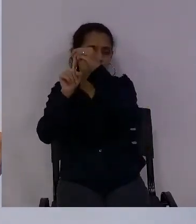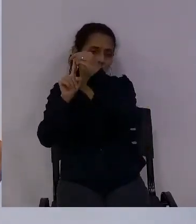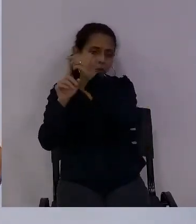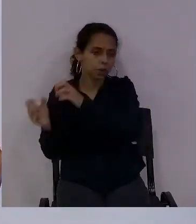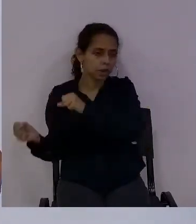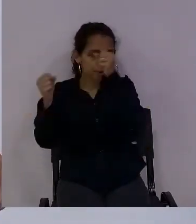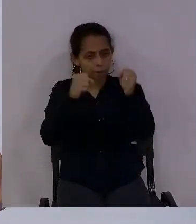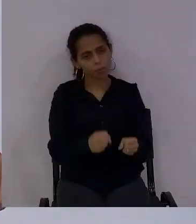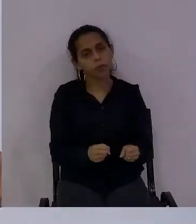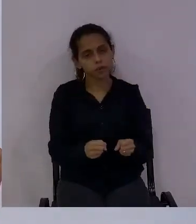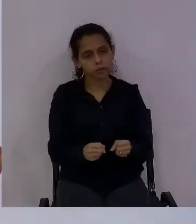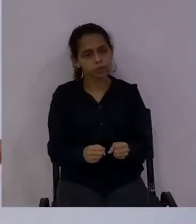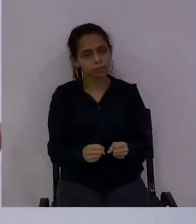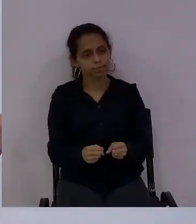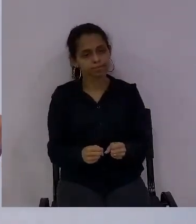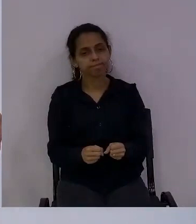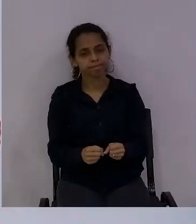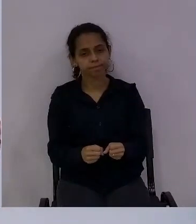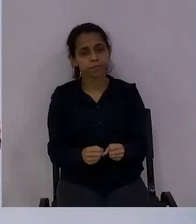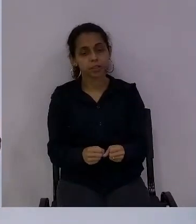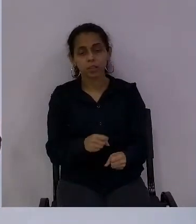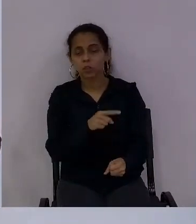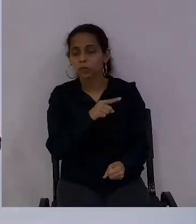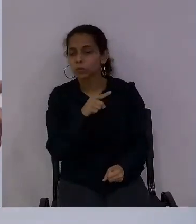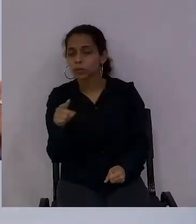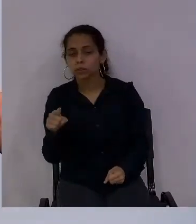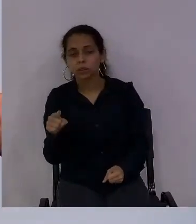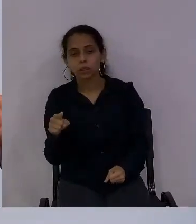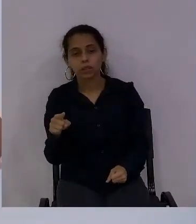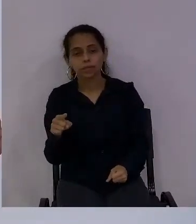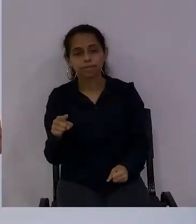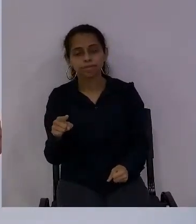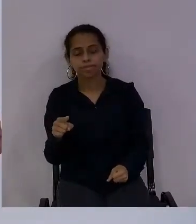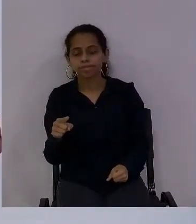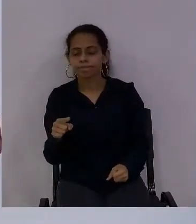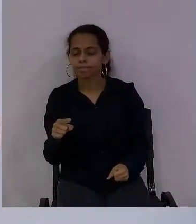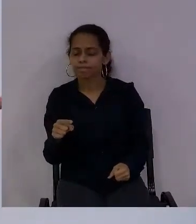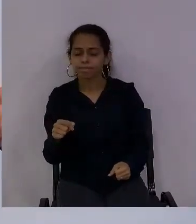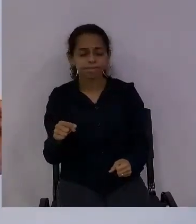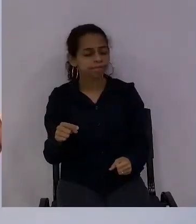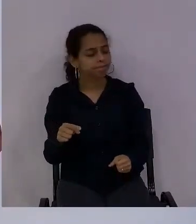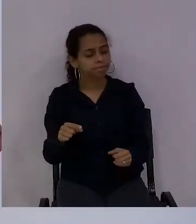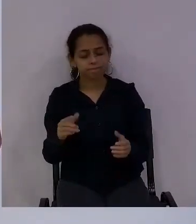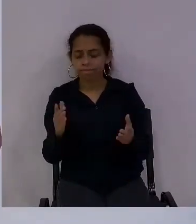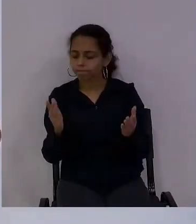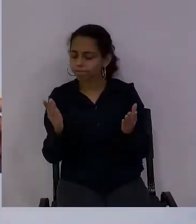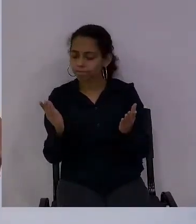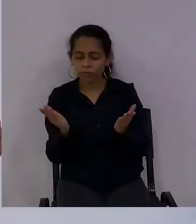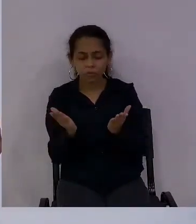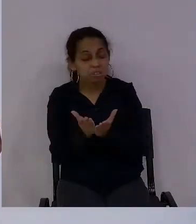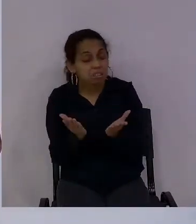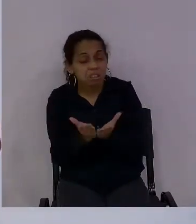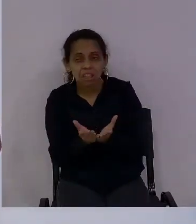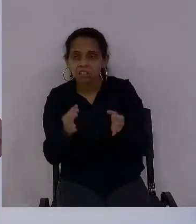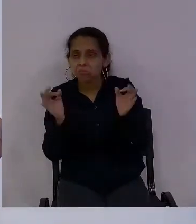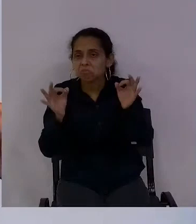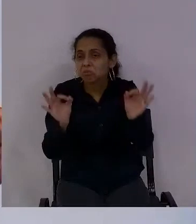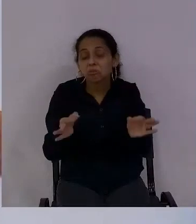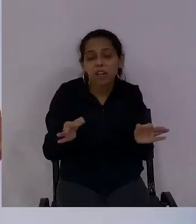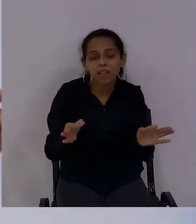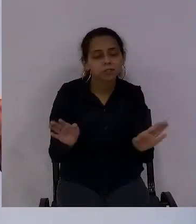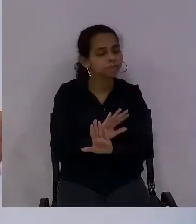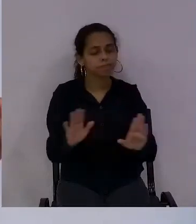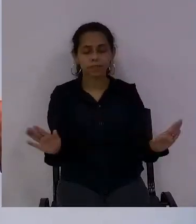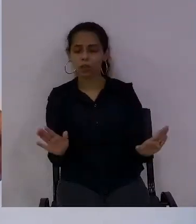Então é claro que você não vai ser um marido perfeito, você não vai ser uma esposa perfeita, você não vai ser um crente perfeito, você vai errar na sua vida de oração, na sua vida de leitura bíblica. E o